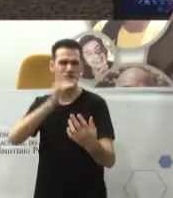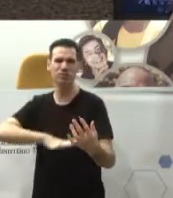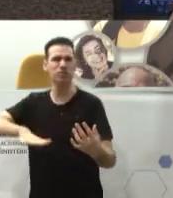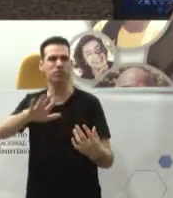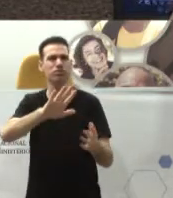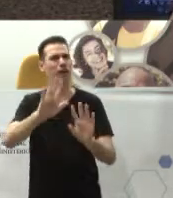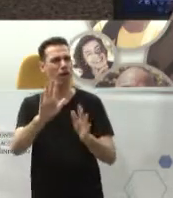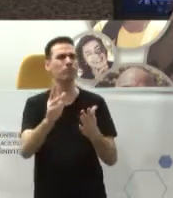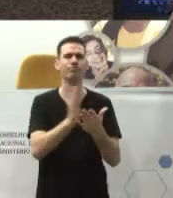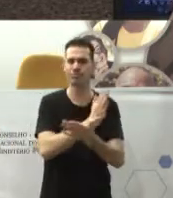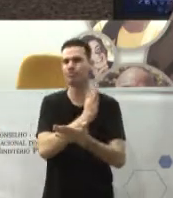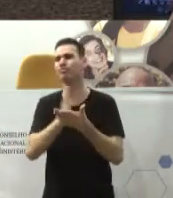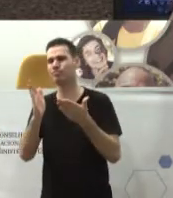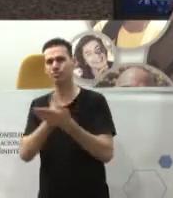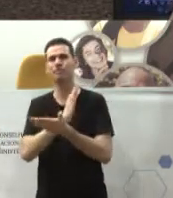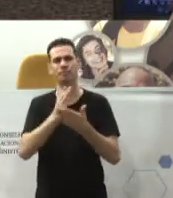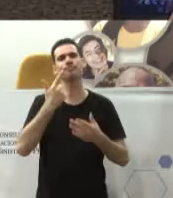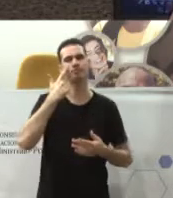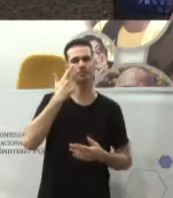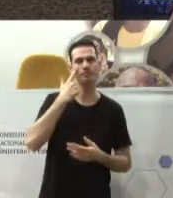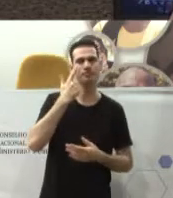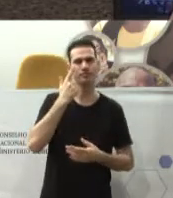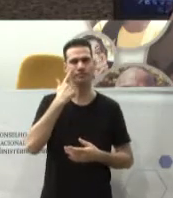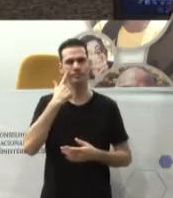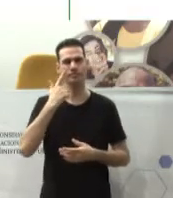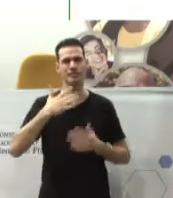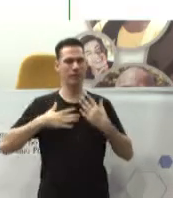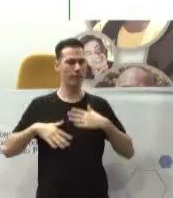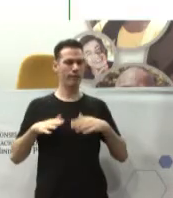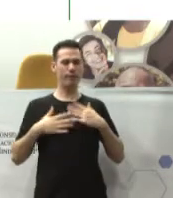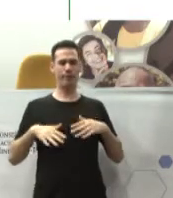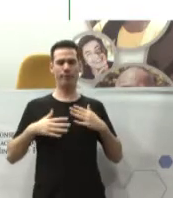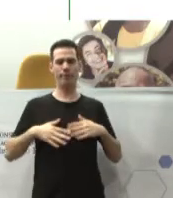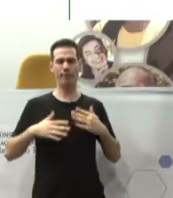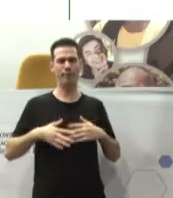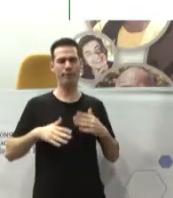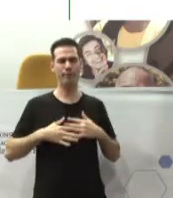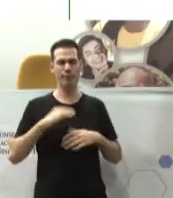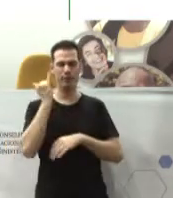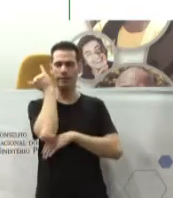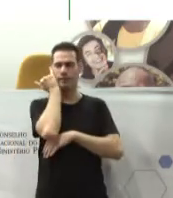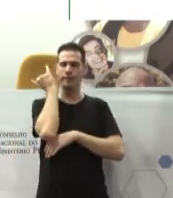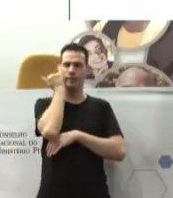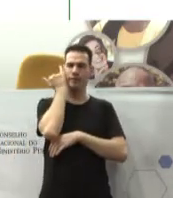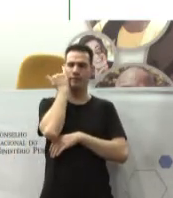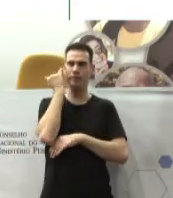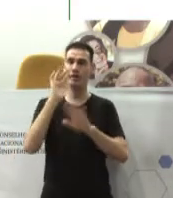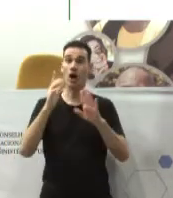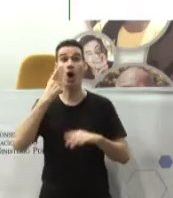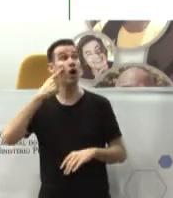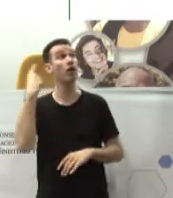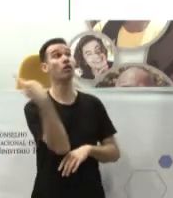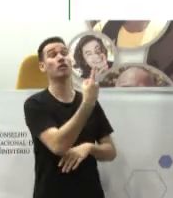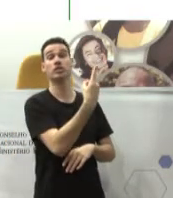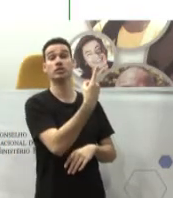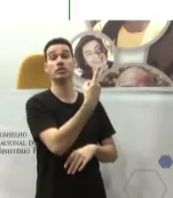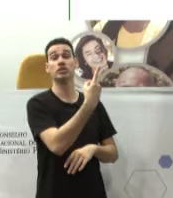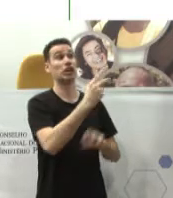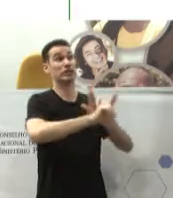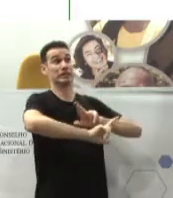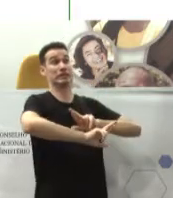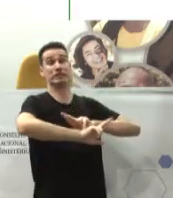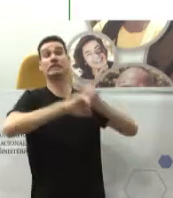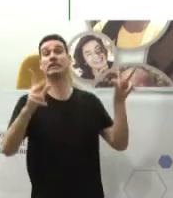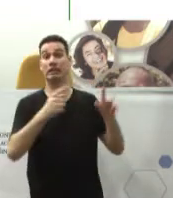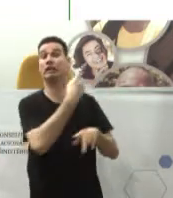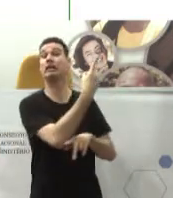daquela situação de comodidade. Nós precisamos sair daquela situação de preguiça. Olha o tamanho da judicialização.